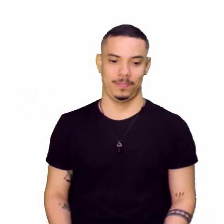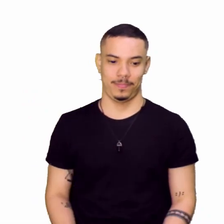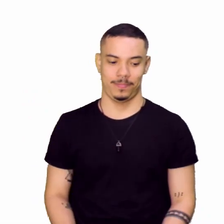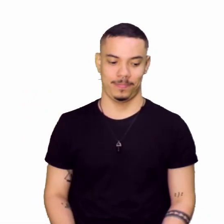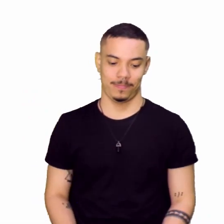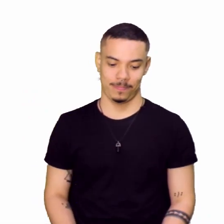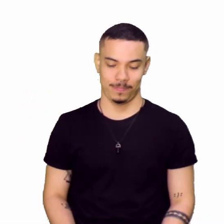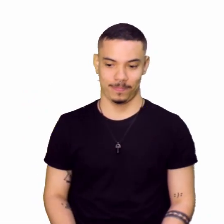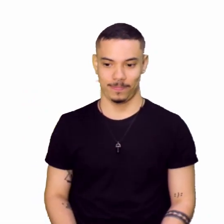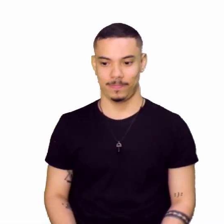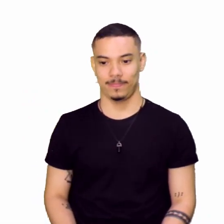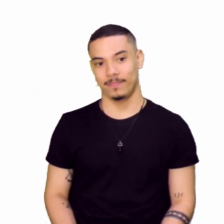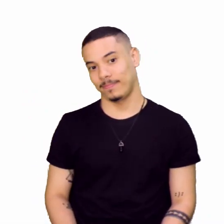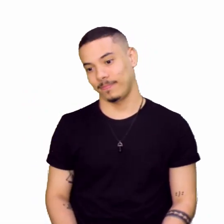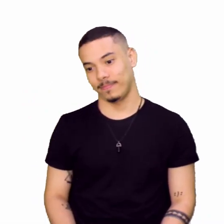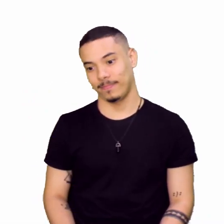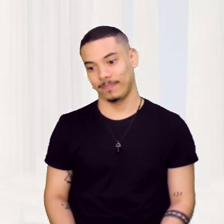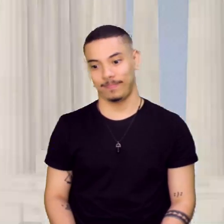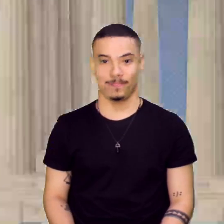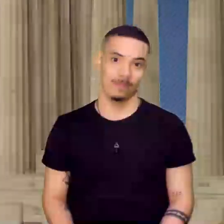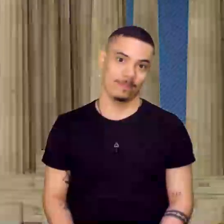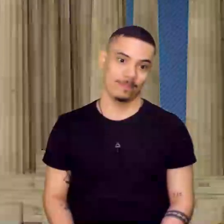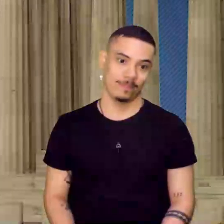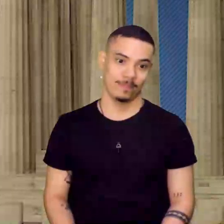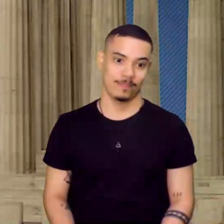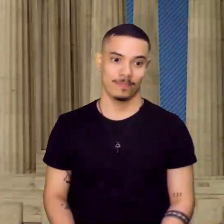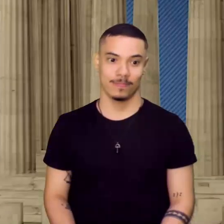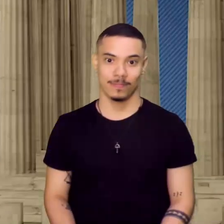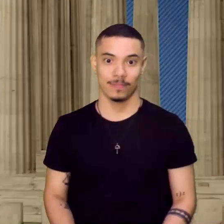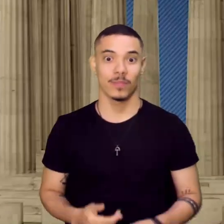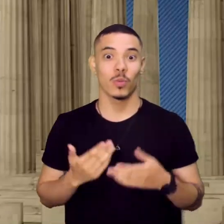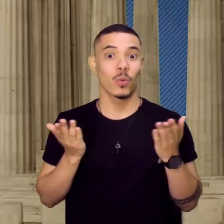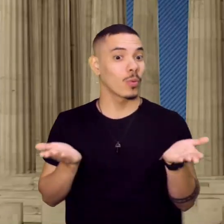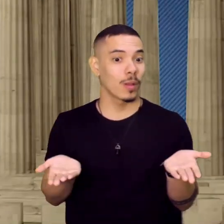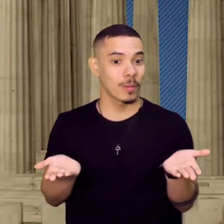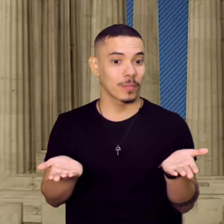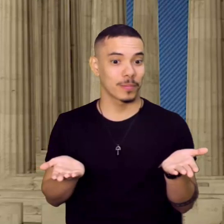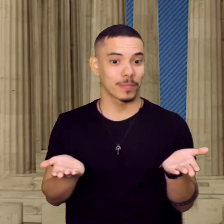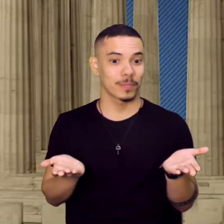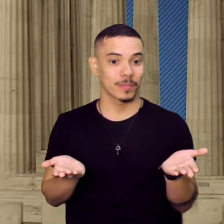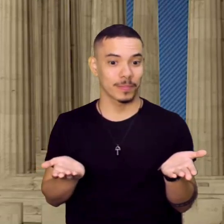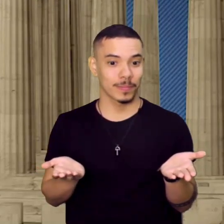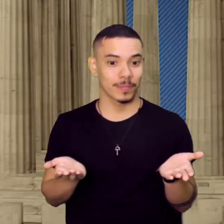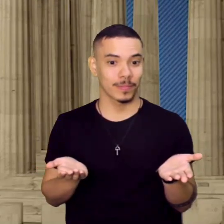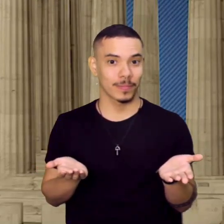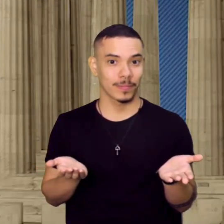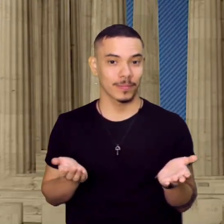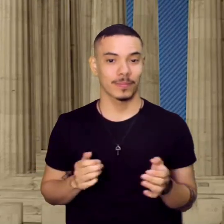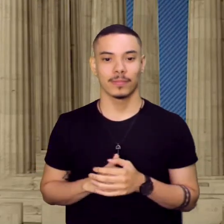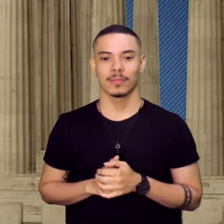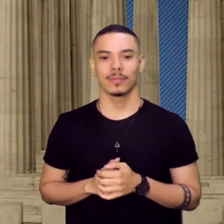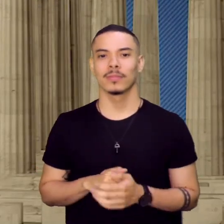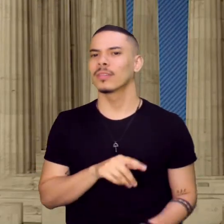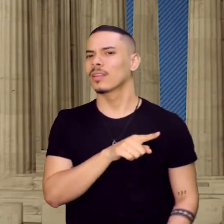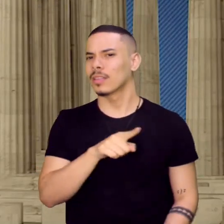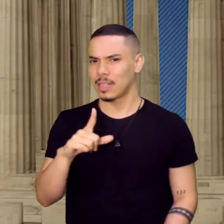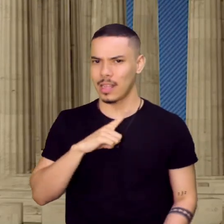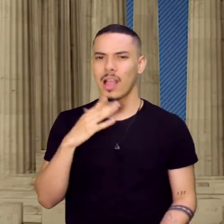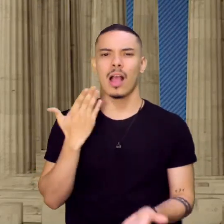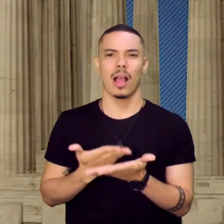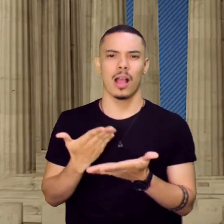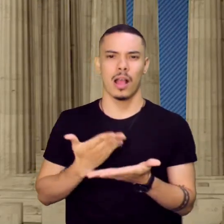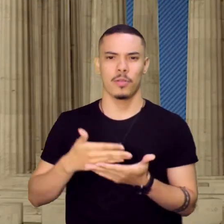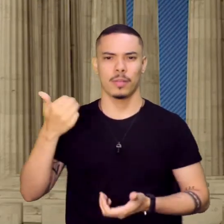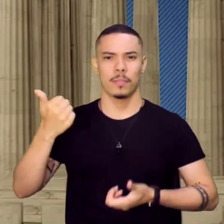E aí gente Qual é a nossa democracia no Brasil olha e vocês têm aí aula toda